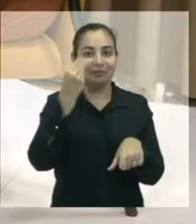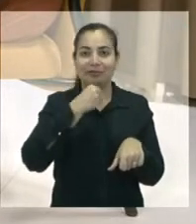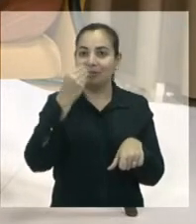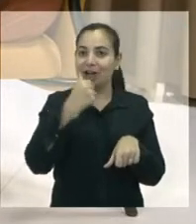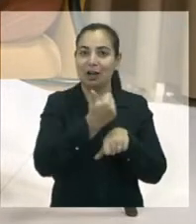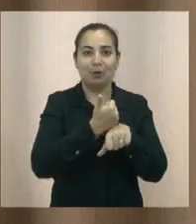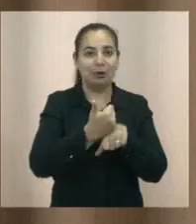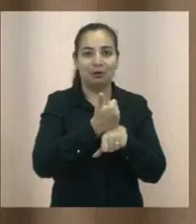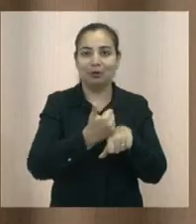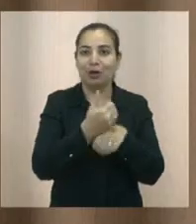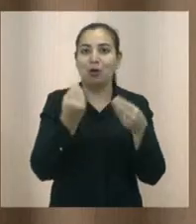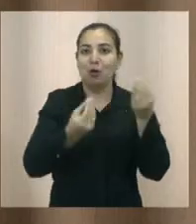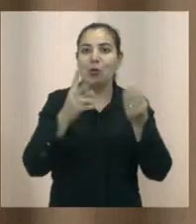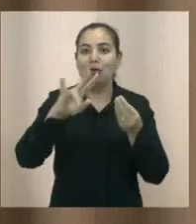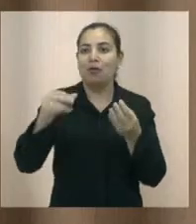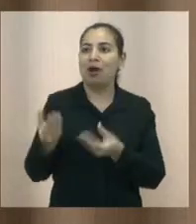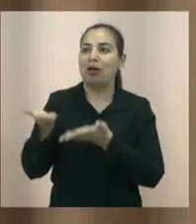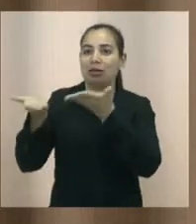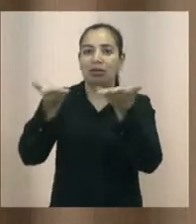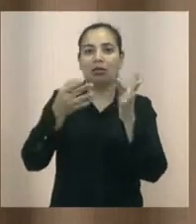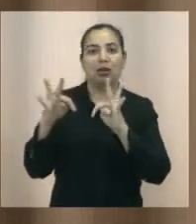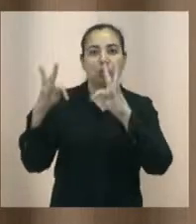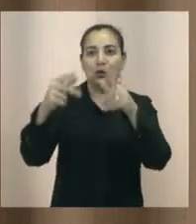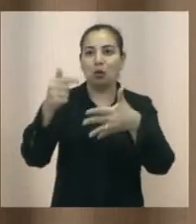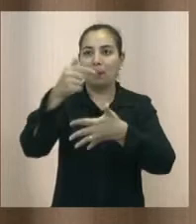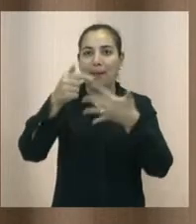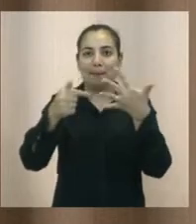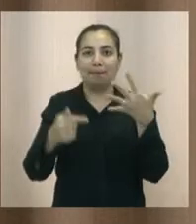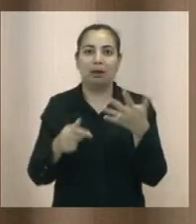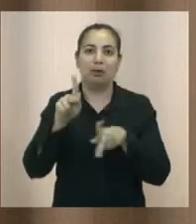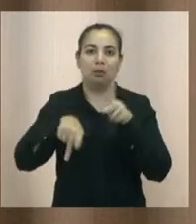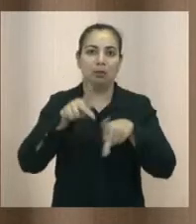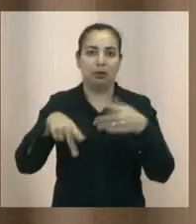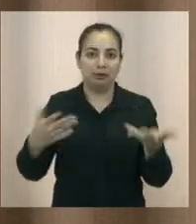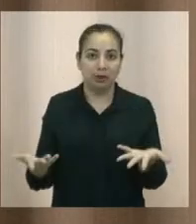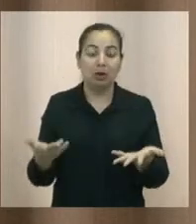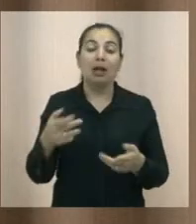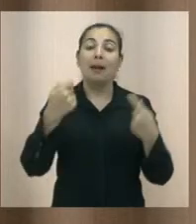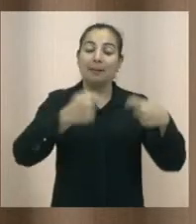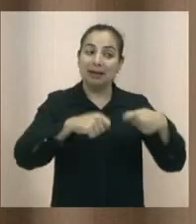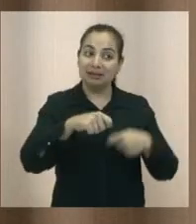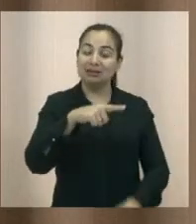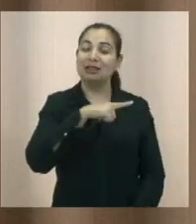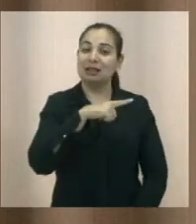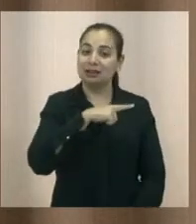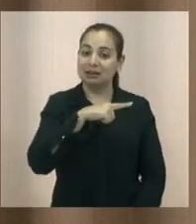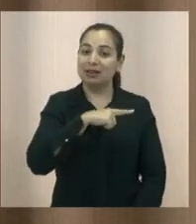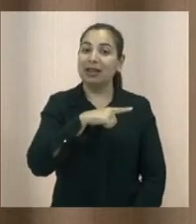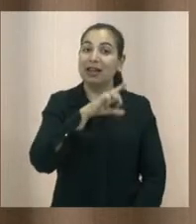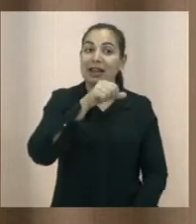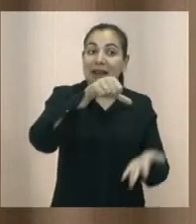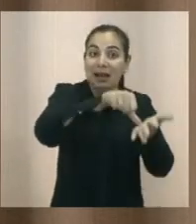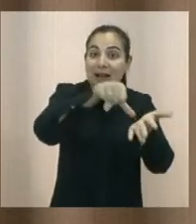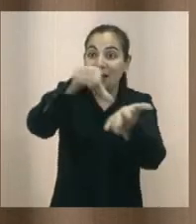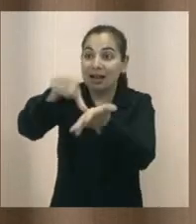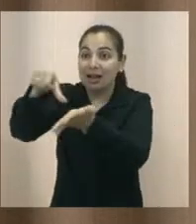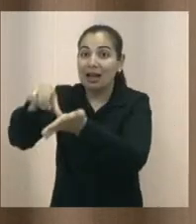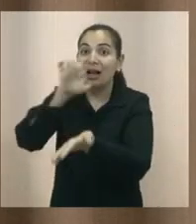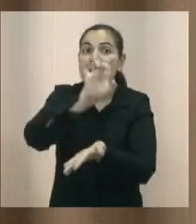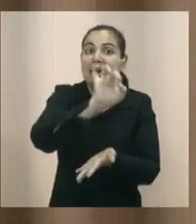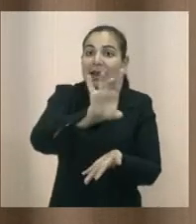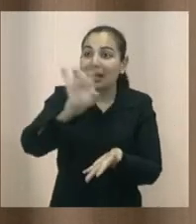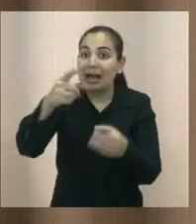atender toda a demanda da população, né? Minimamente para se ter um defensor público em cada